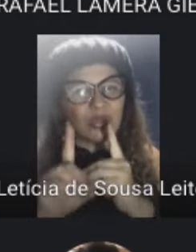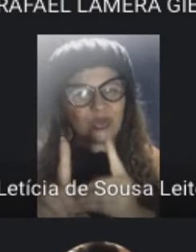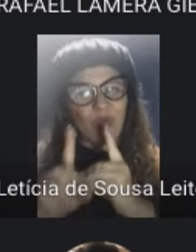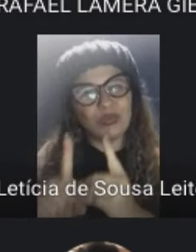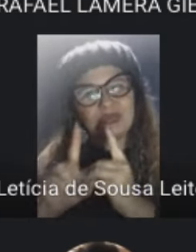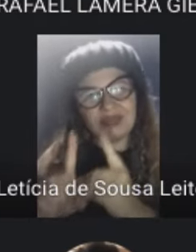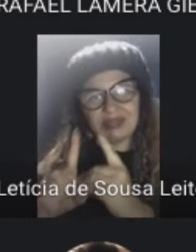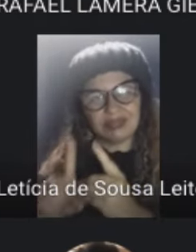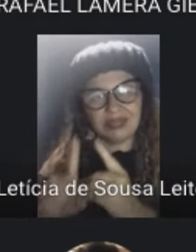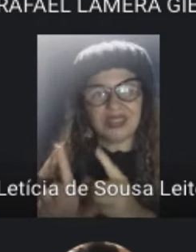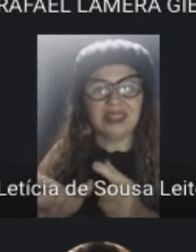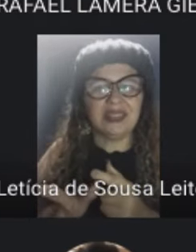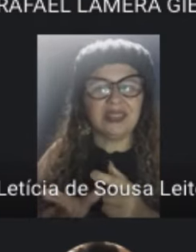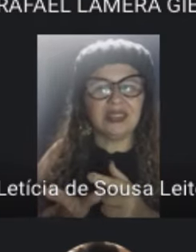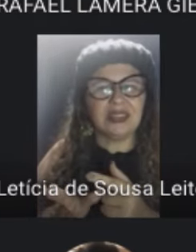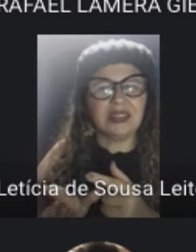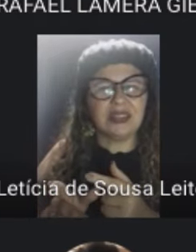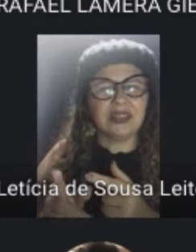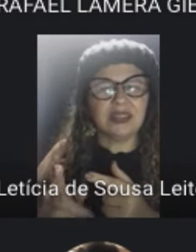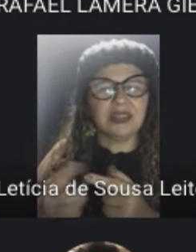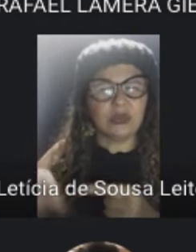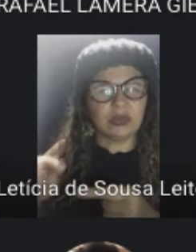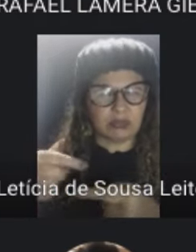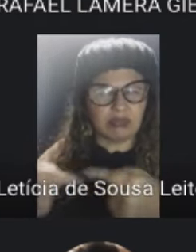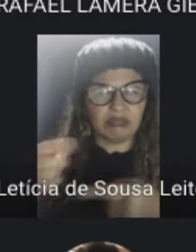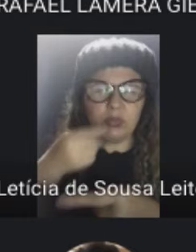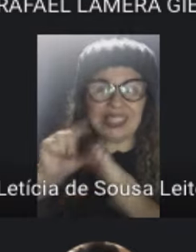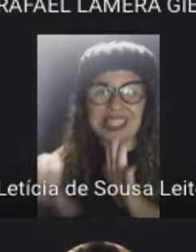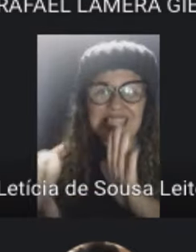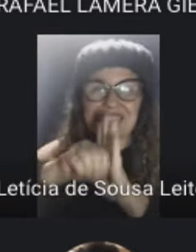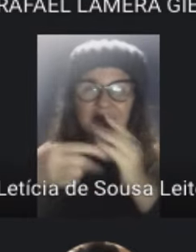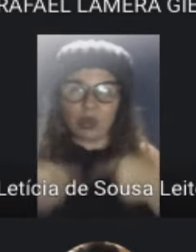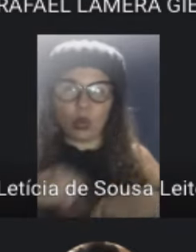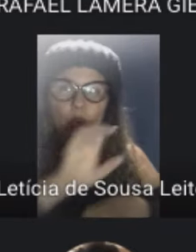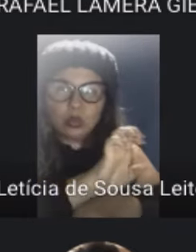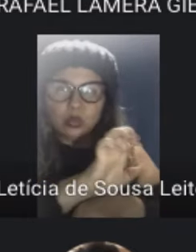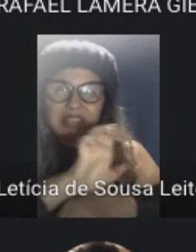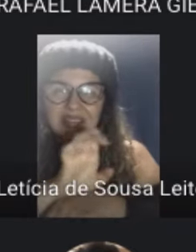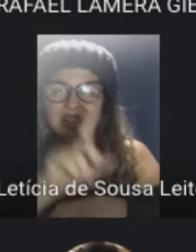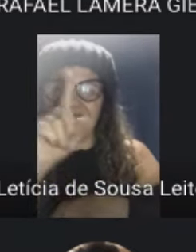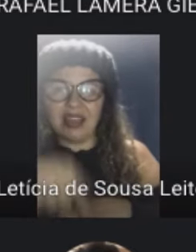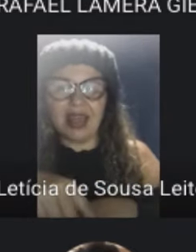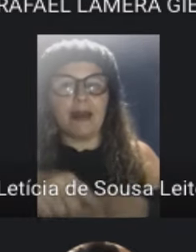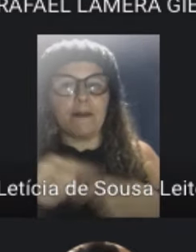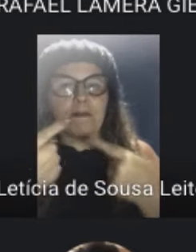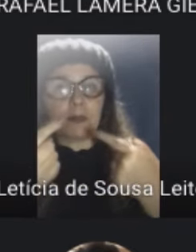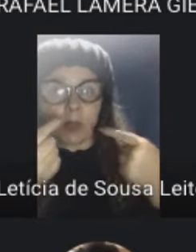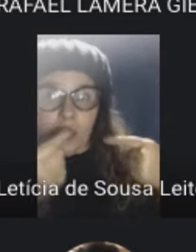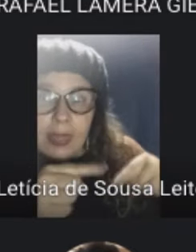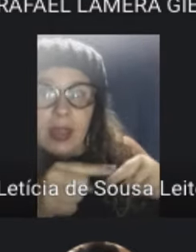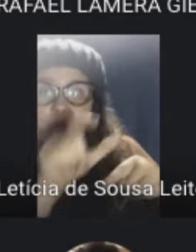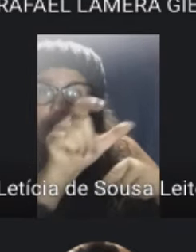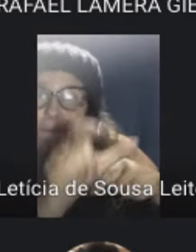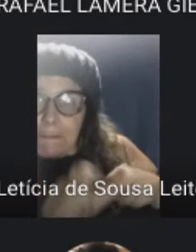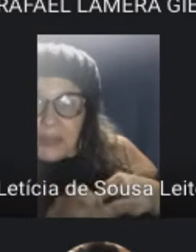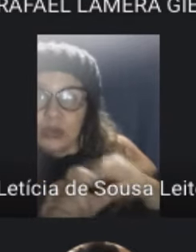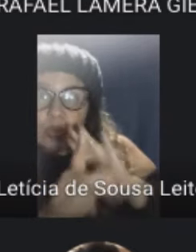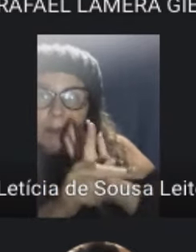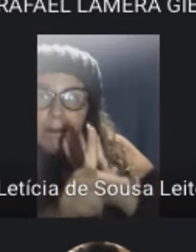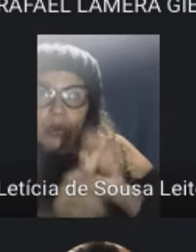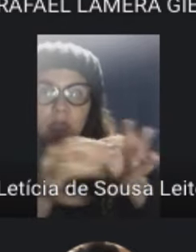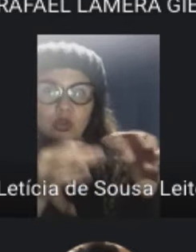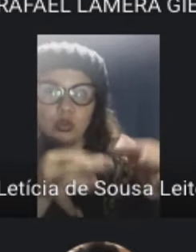entre crime de Estado e crime político. O crime contra o Estado é o crime que atenta contra, né, a pessoa jurídica do